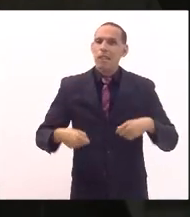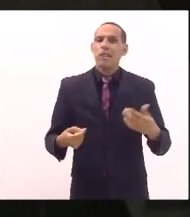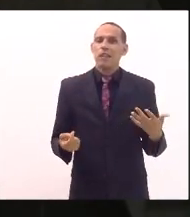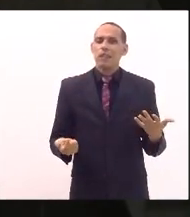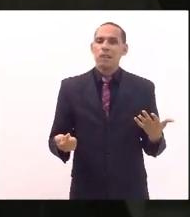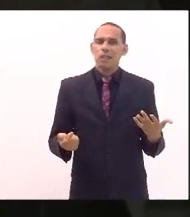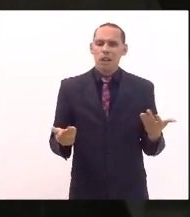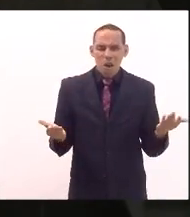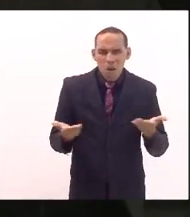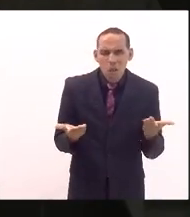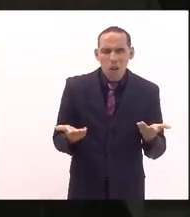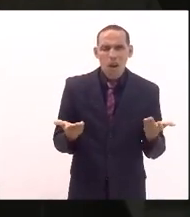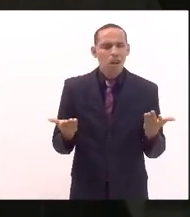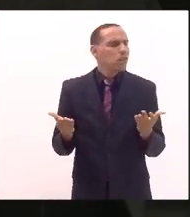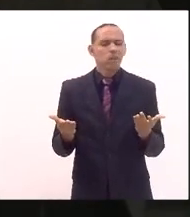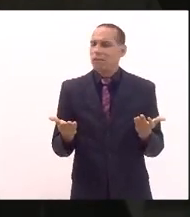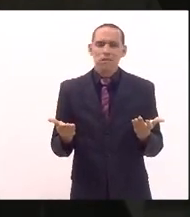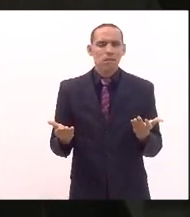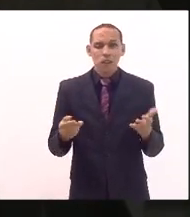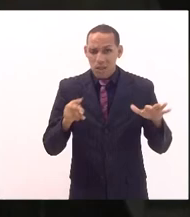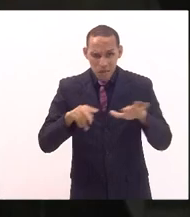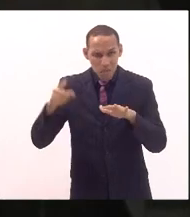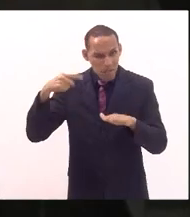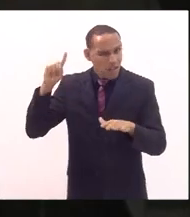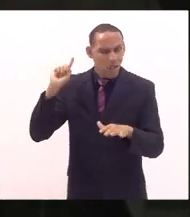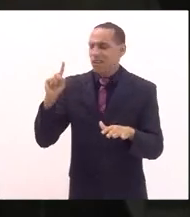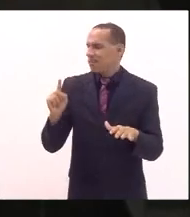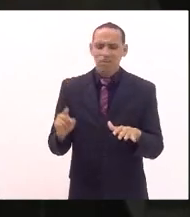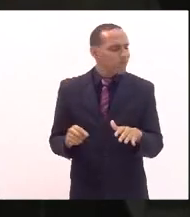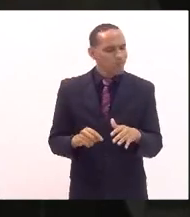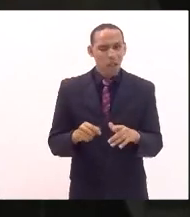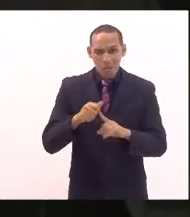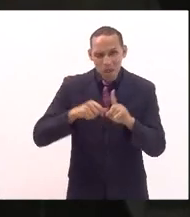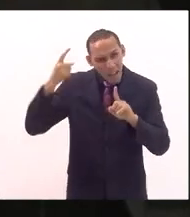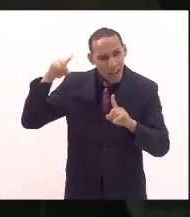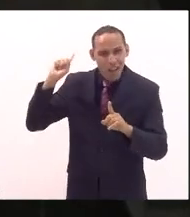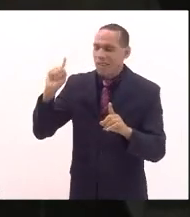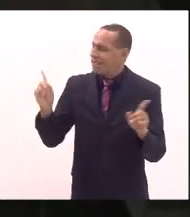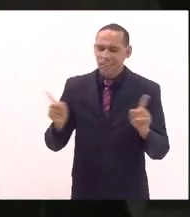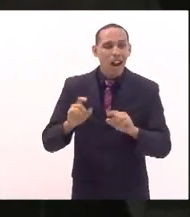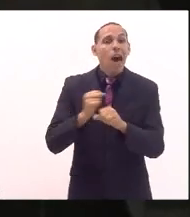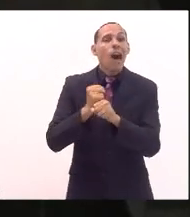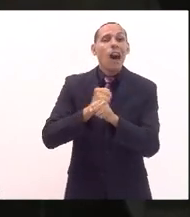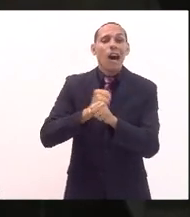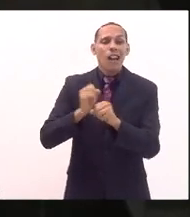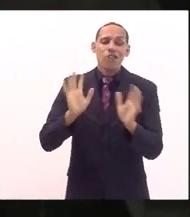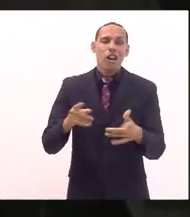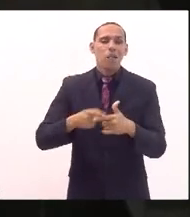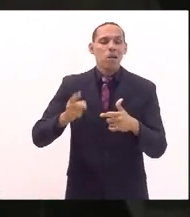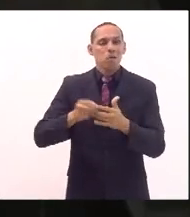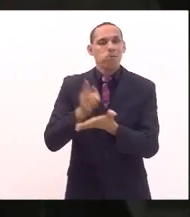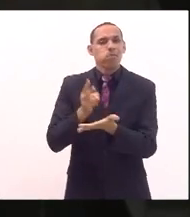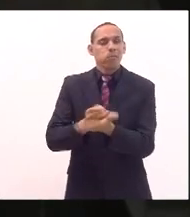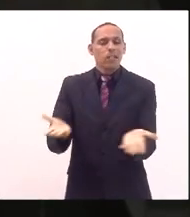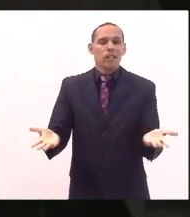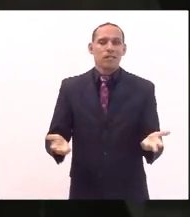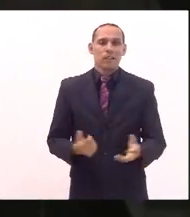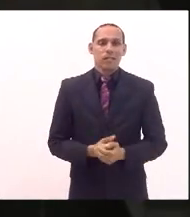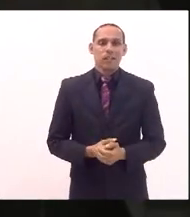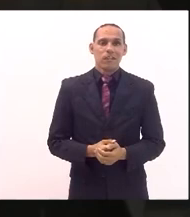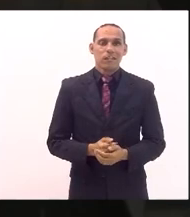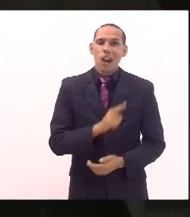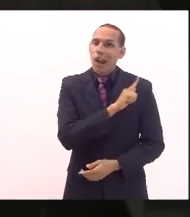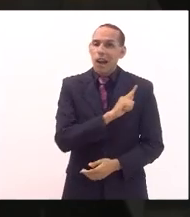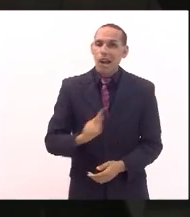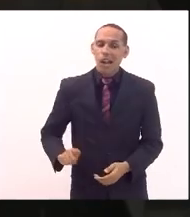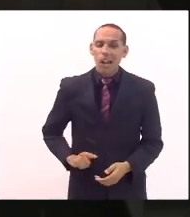não hoje não tem que a semana passada fogão não ao mês atrás massarelos e o